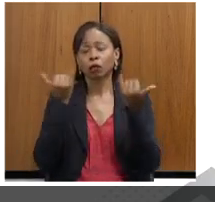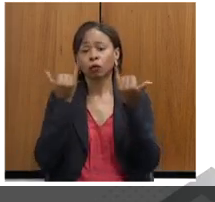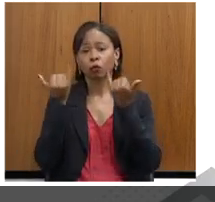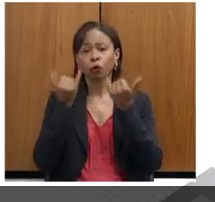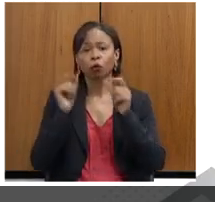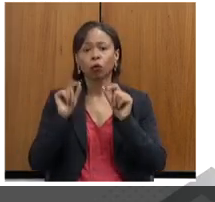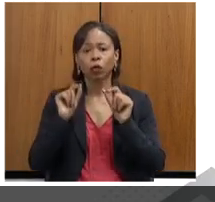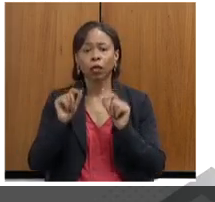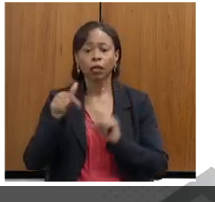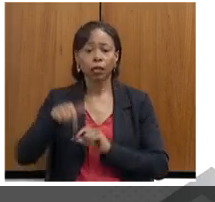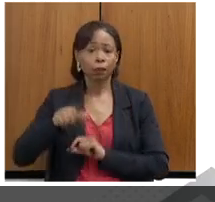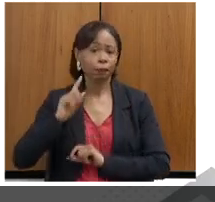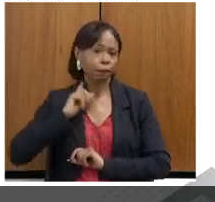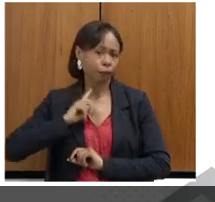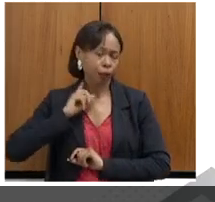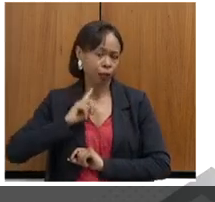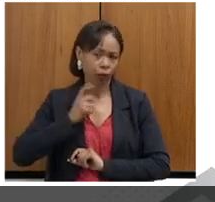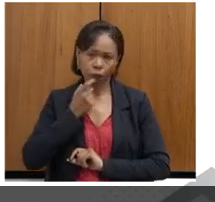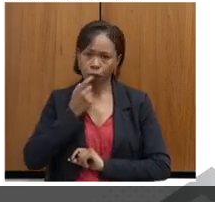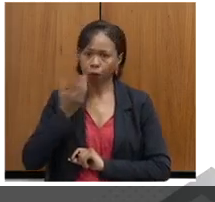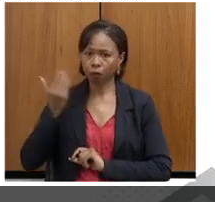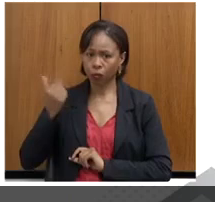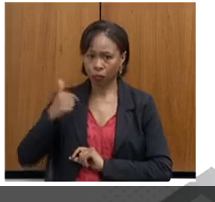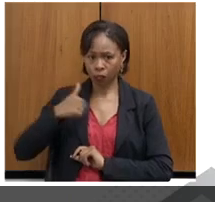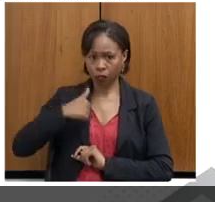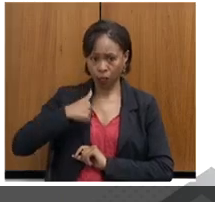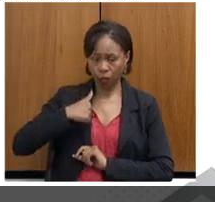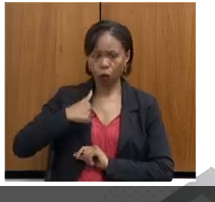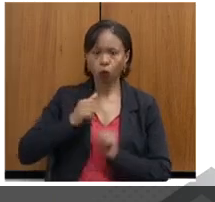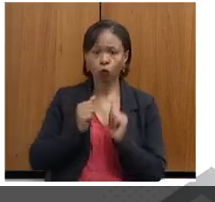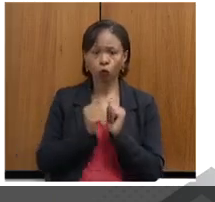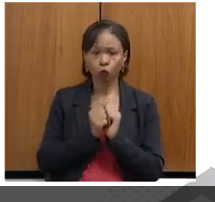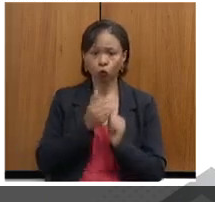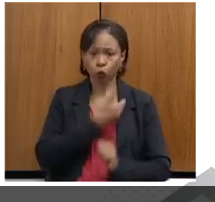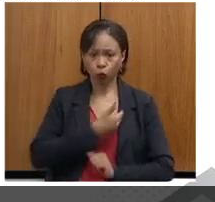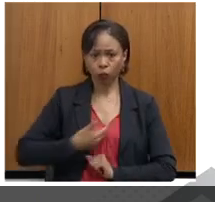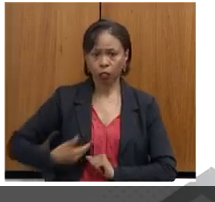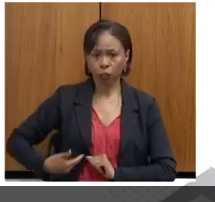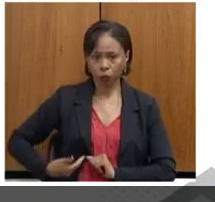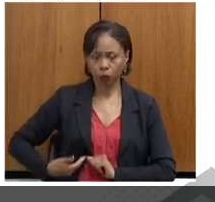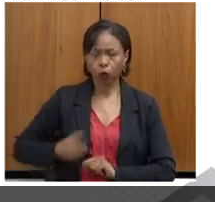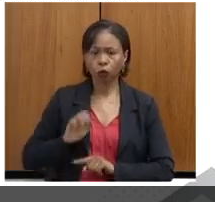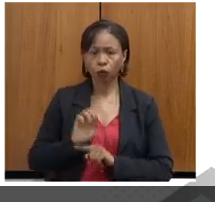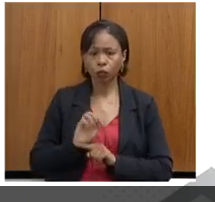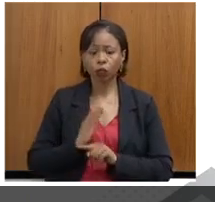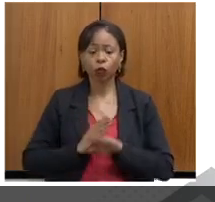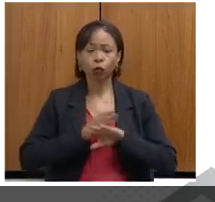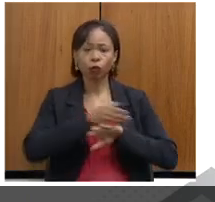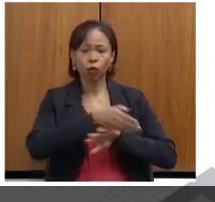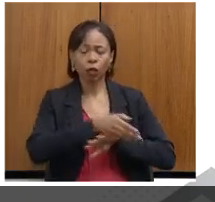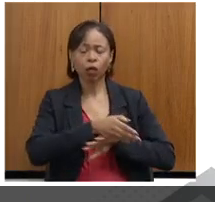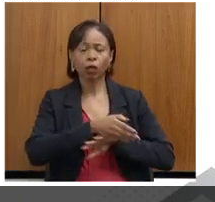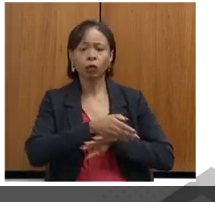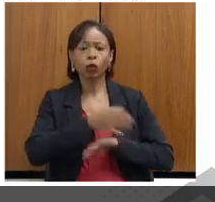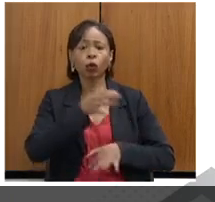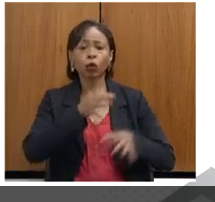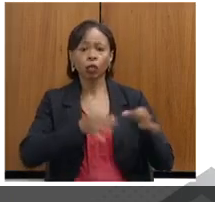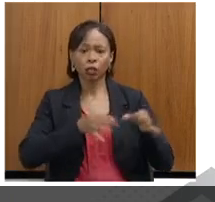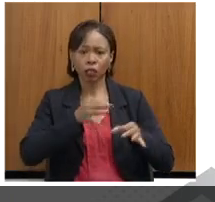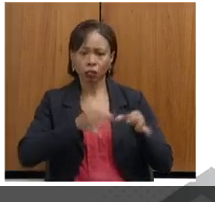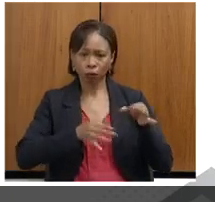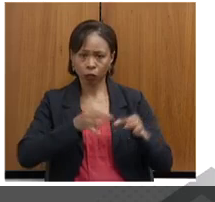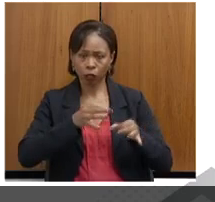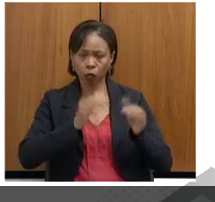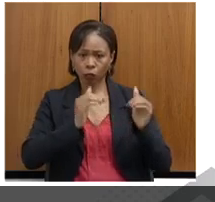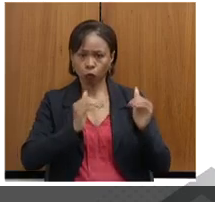Gerais recentemente eu e o governador do Estado tivemos no Tribunal Superior Eleitoral e firmamos